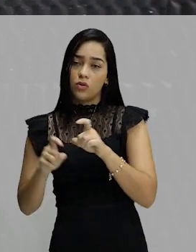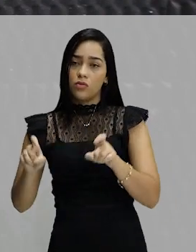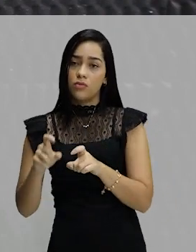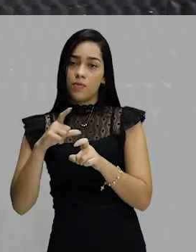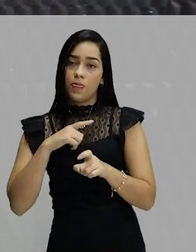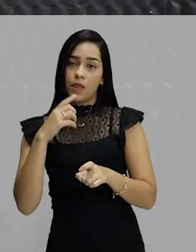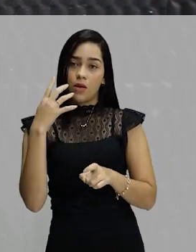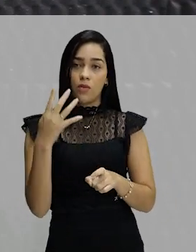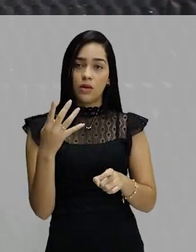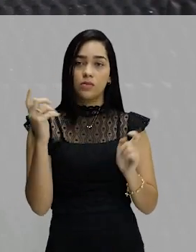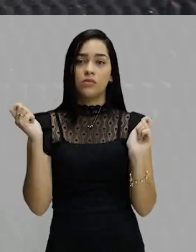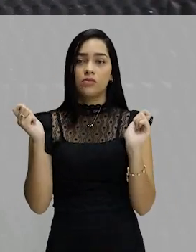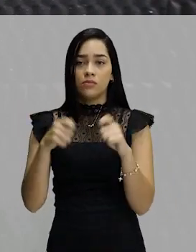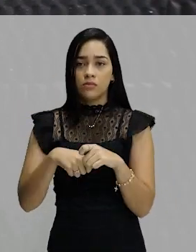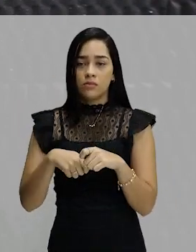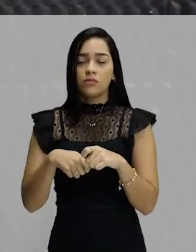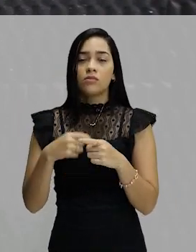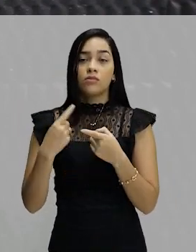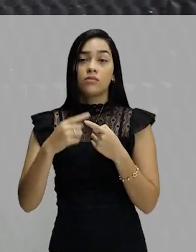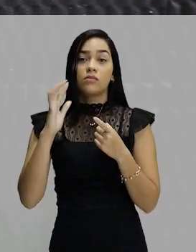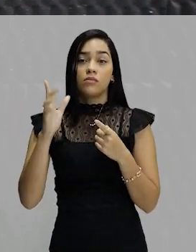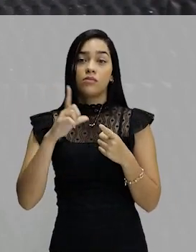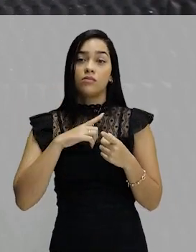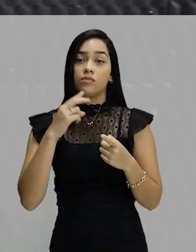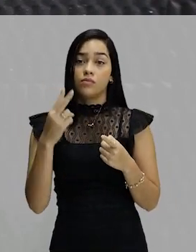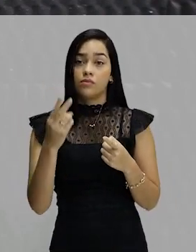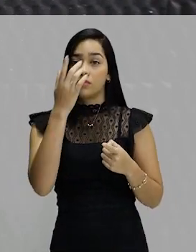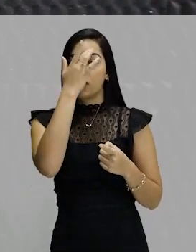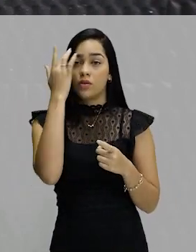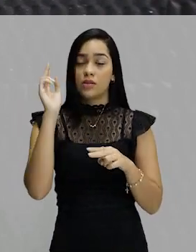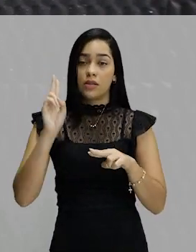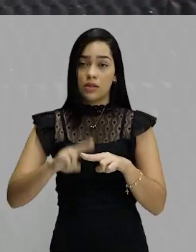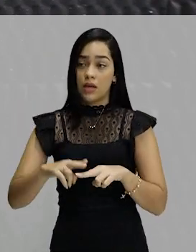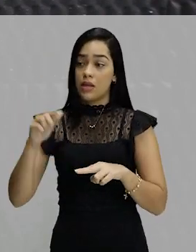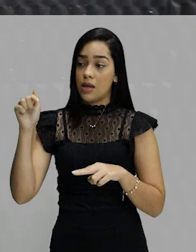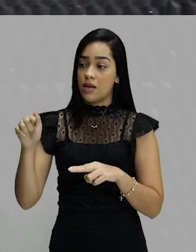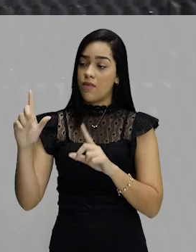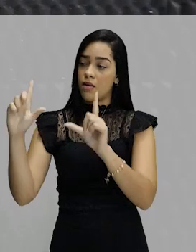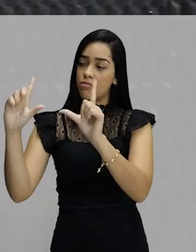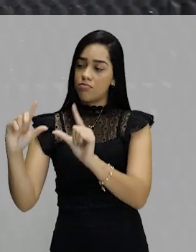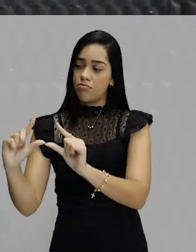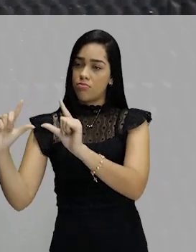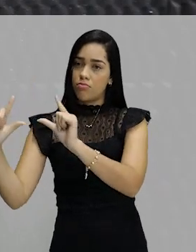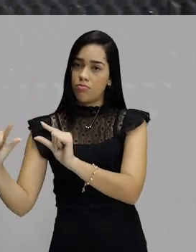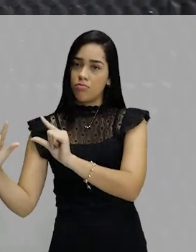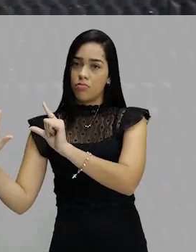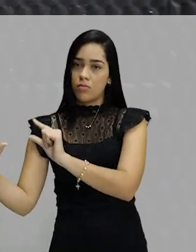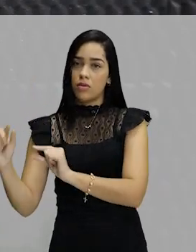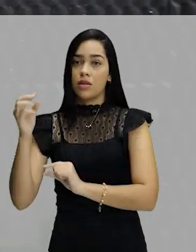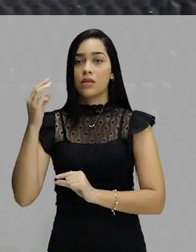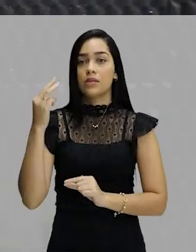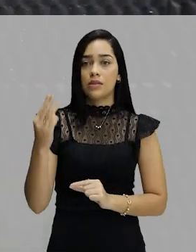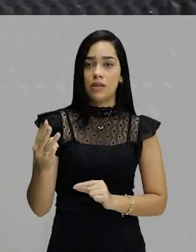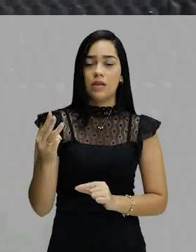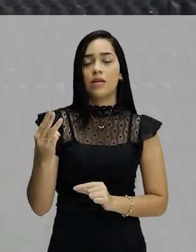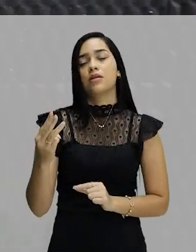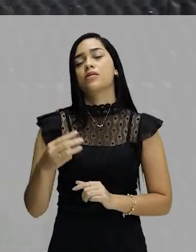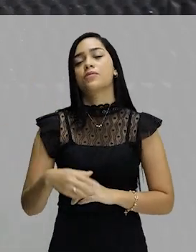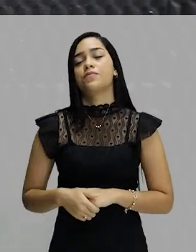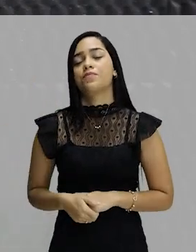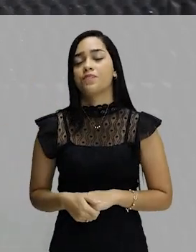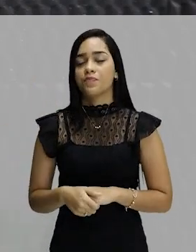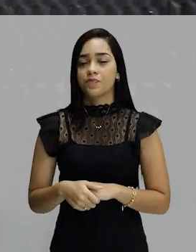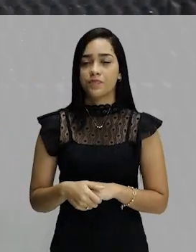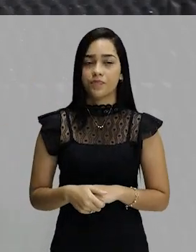eu já tenho 4 possibilidades, porque eu já tenho 2 pessoas sentadas aqui. E aqui eu vou diminuindo sempre 3, sempre uma